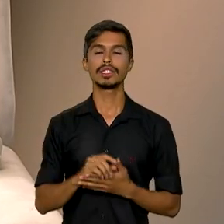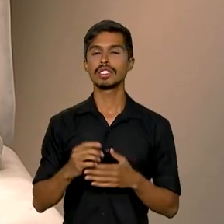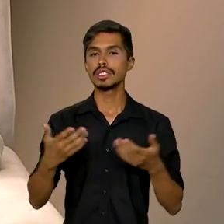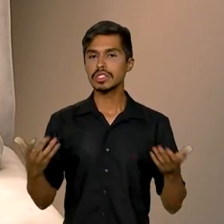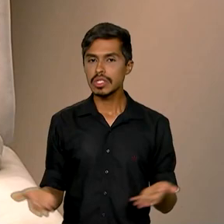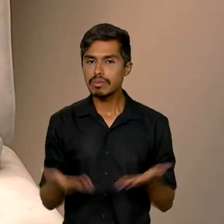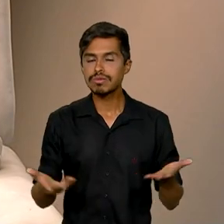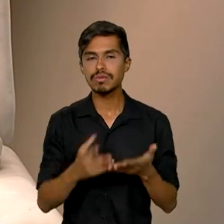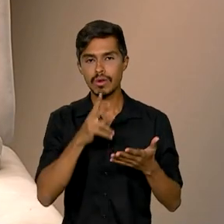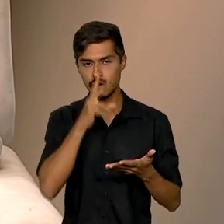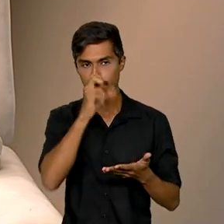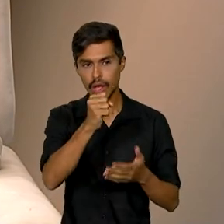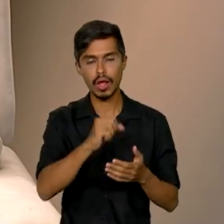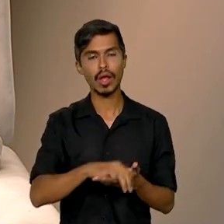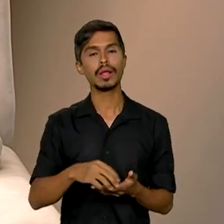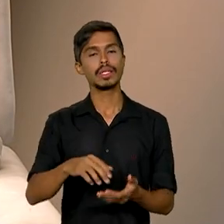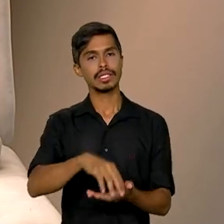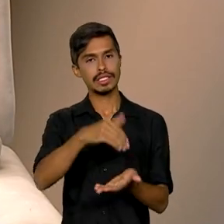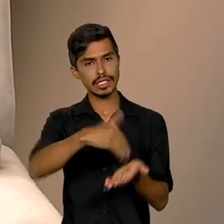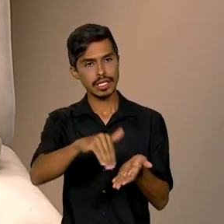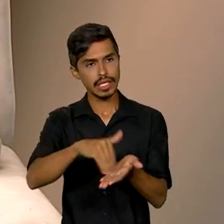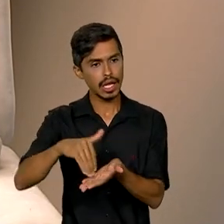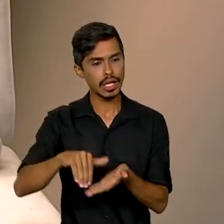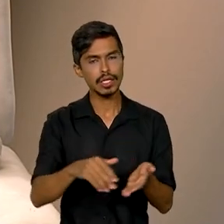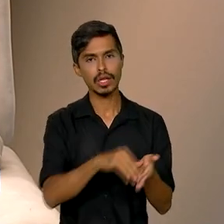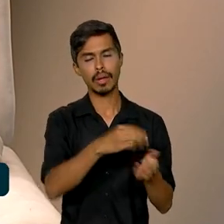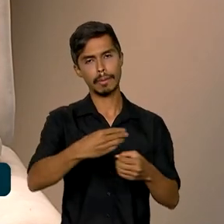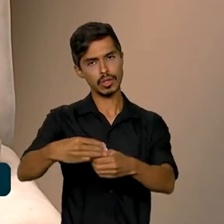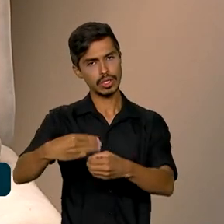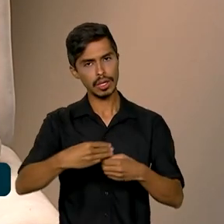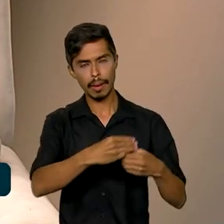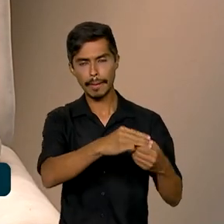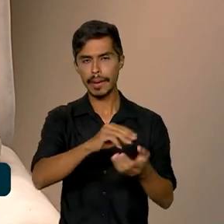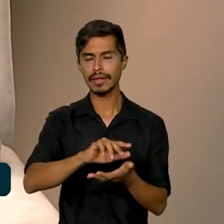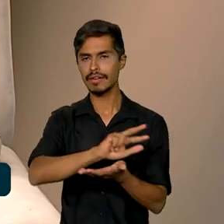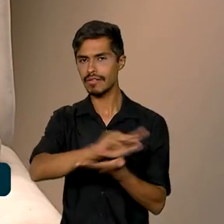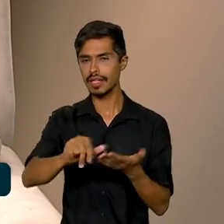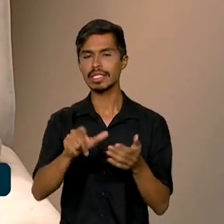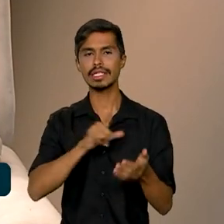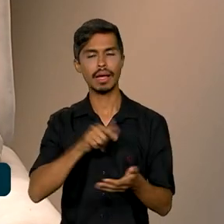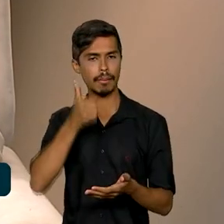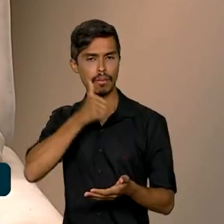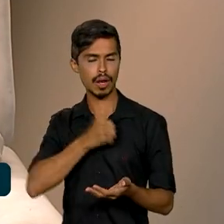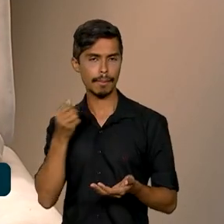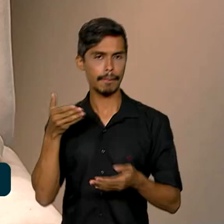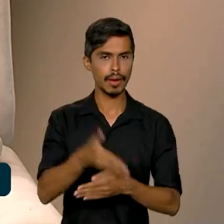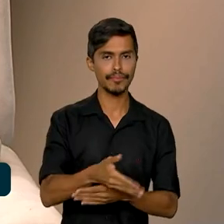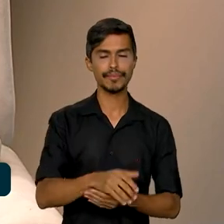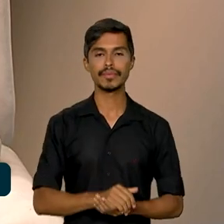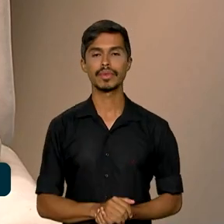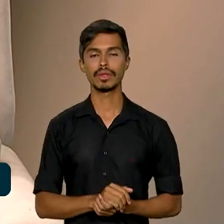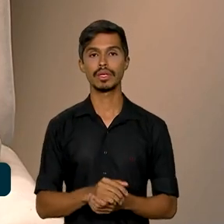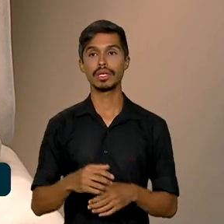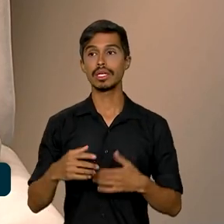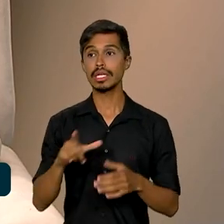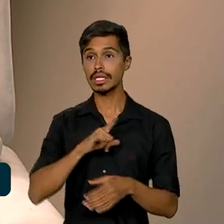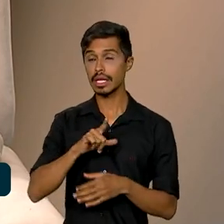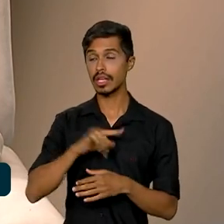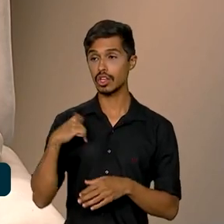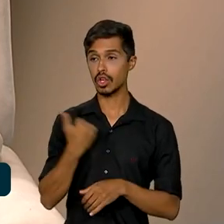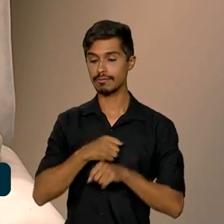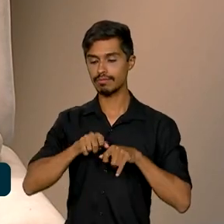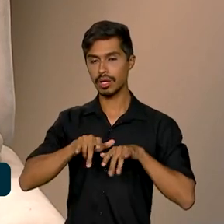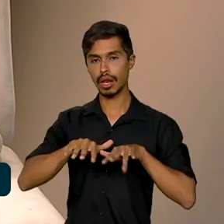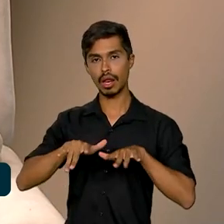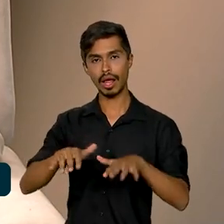secretarias estaduais de mulheres nos estados. E, ao mesmo tempo, nós queremos ampliar a nossa capilaridade